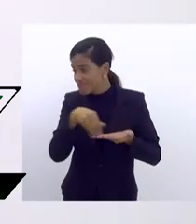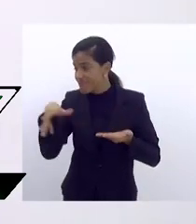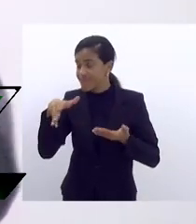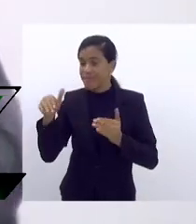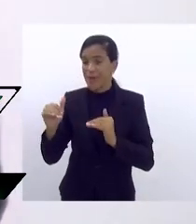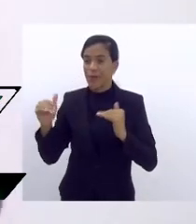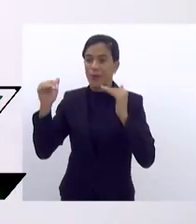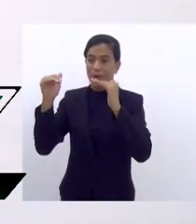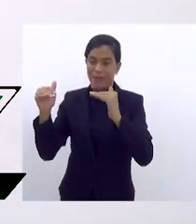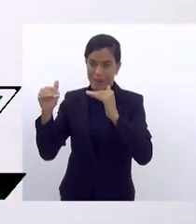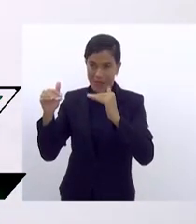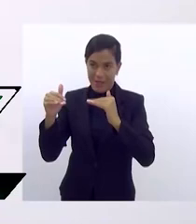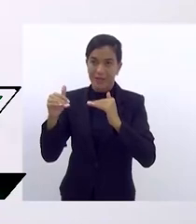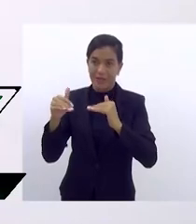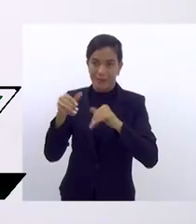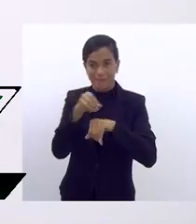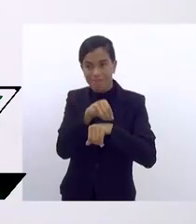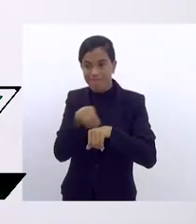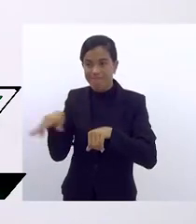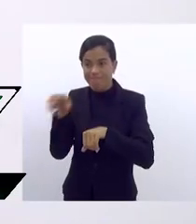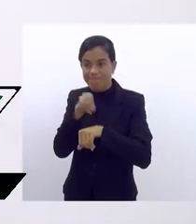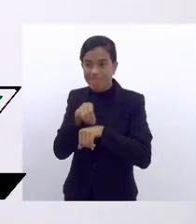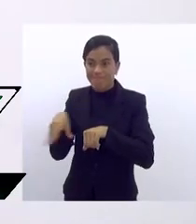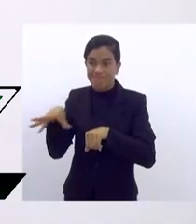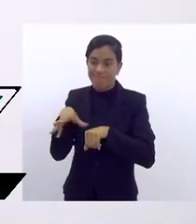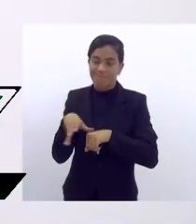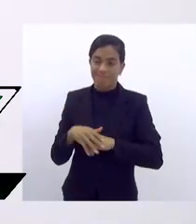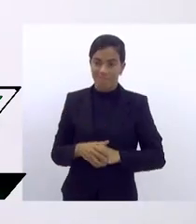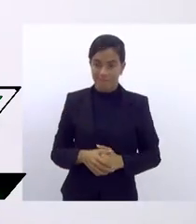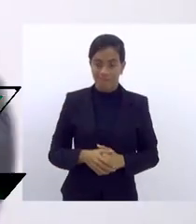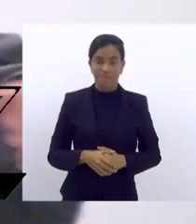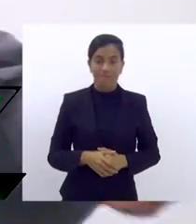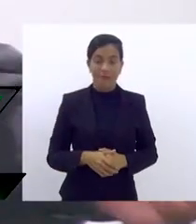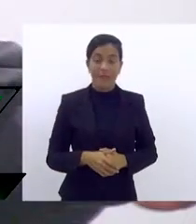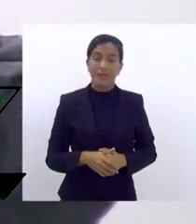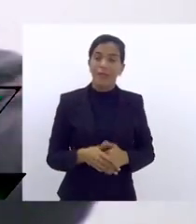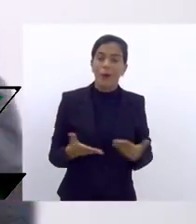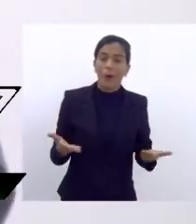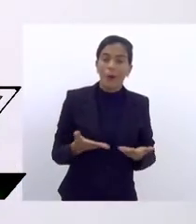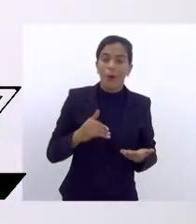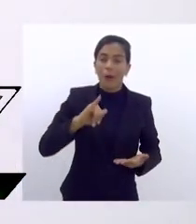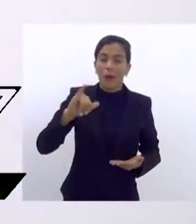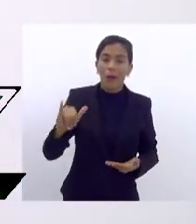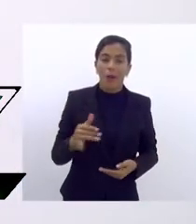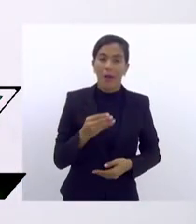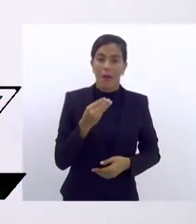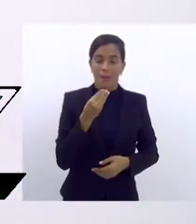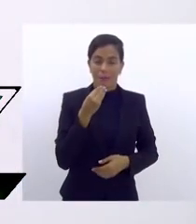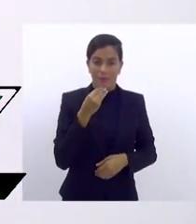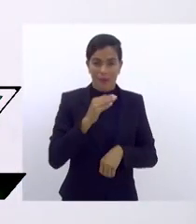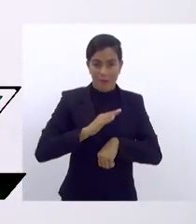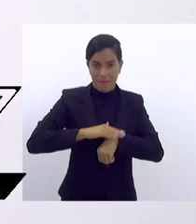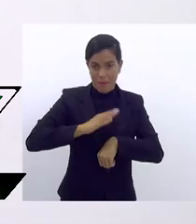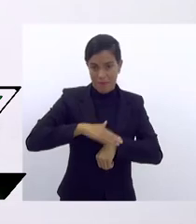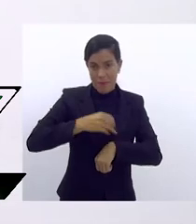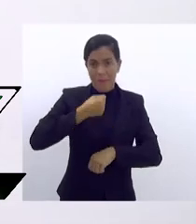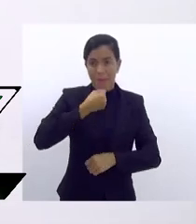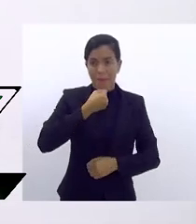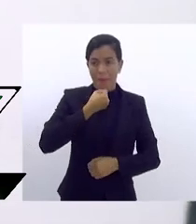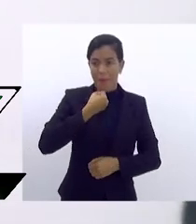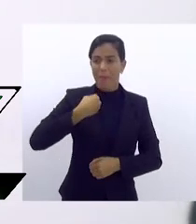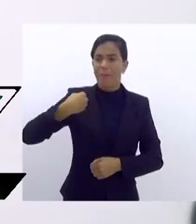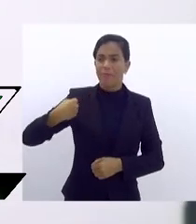por nós deputados eu queria agora aproveitar e passar a palavra ao meu amigo